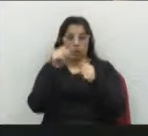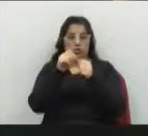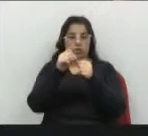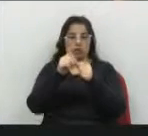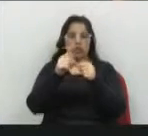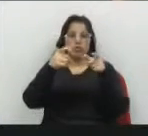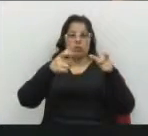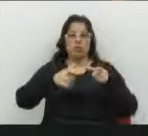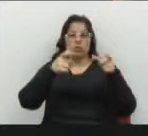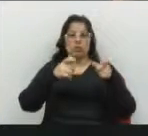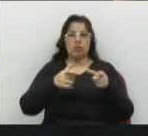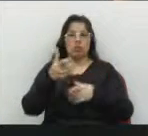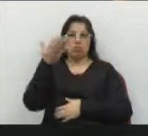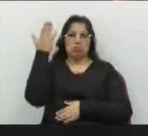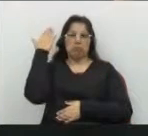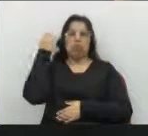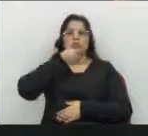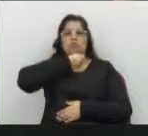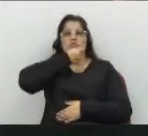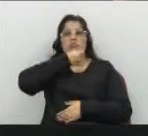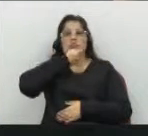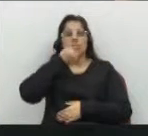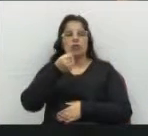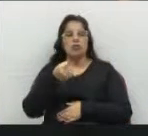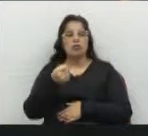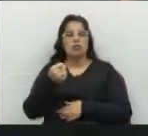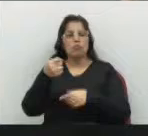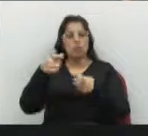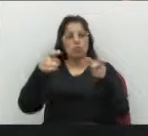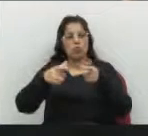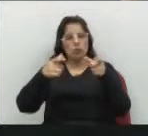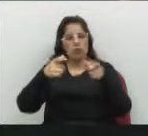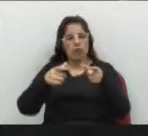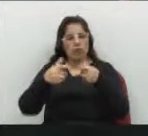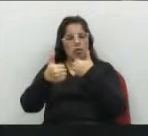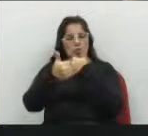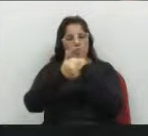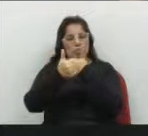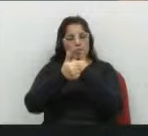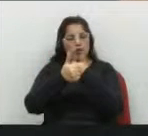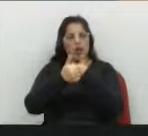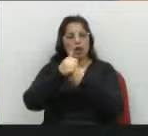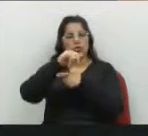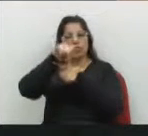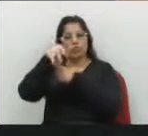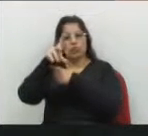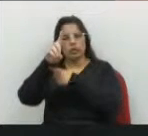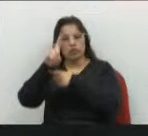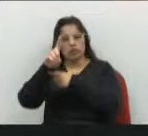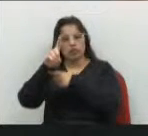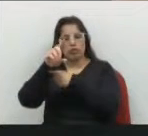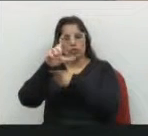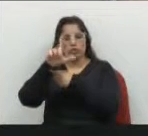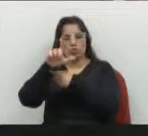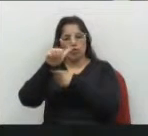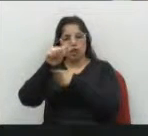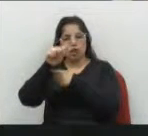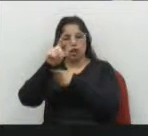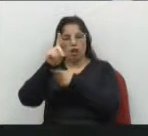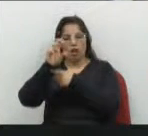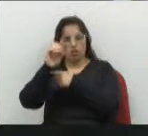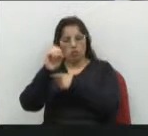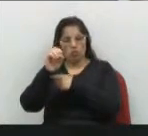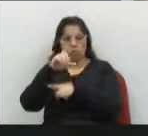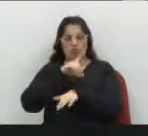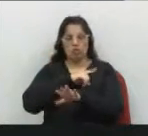antigo aeródromo, que fica naquela região entre o Jardim do Lago e entre alguns bairros vizinhos ali,